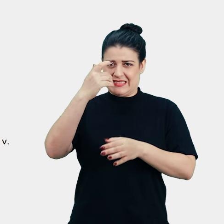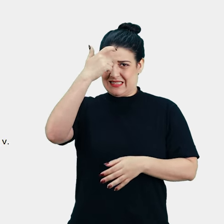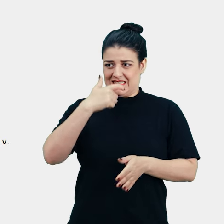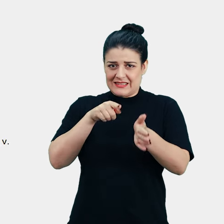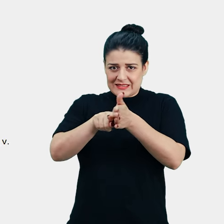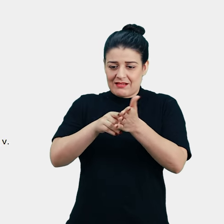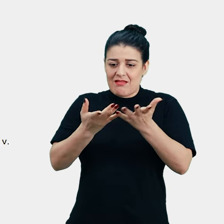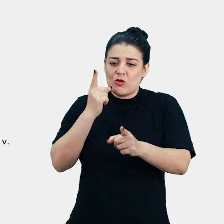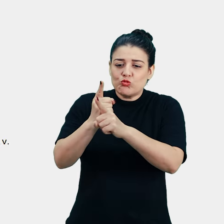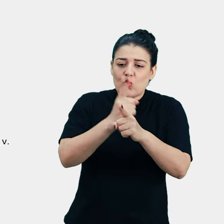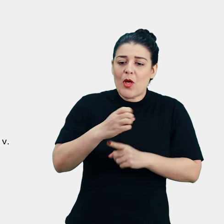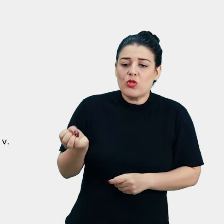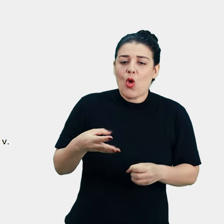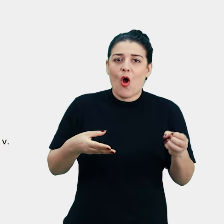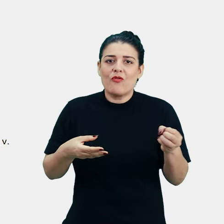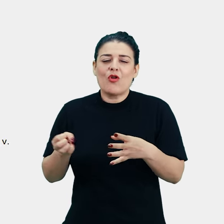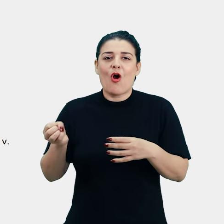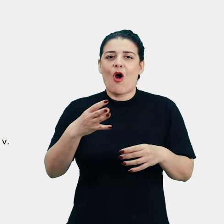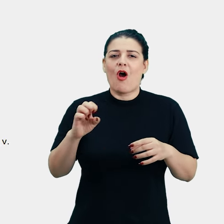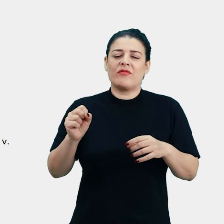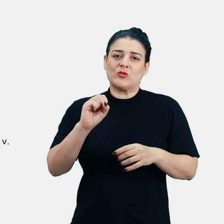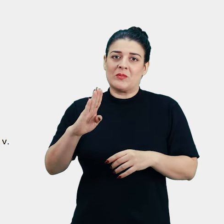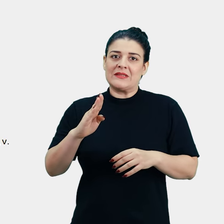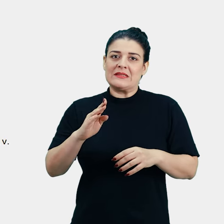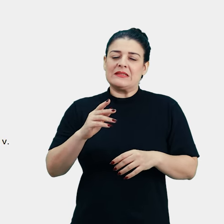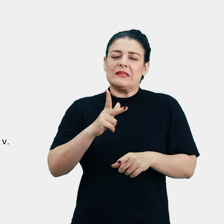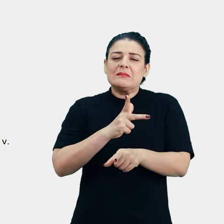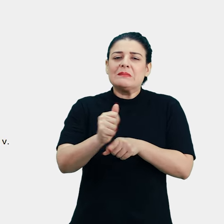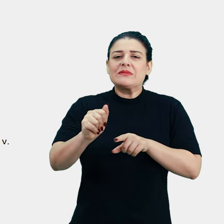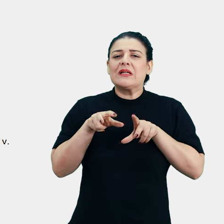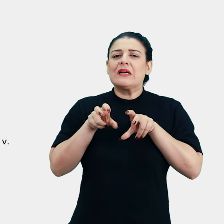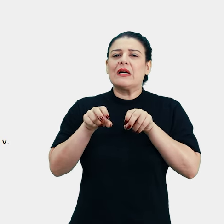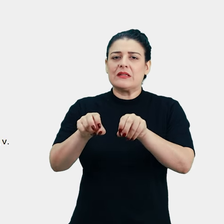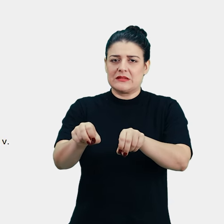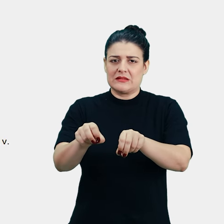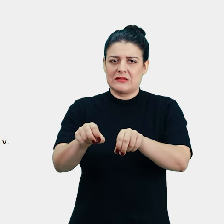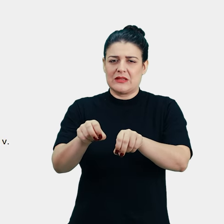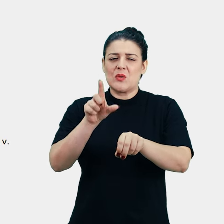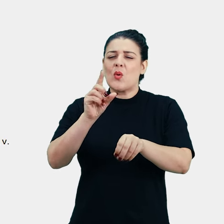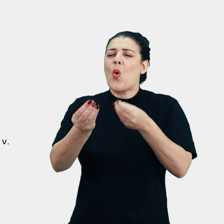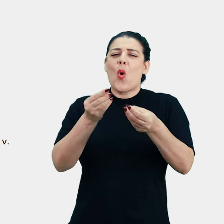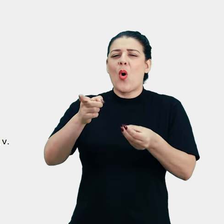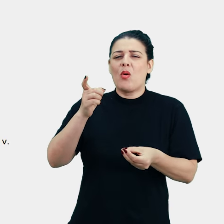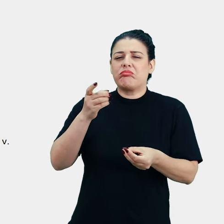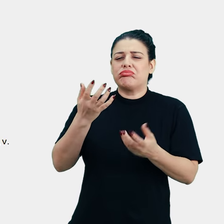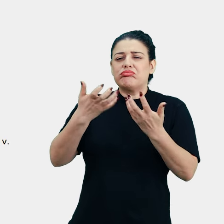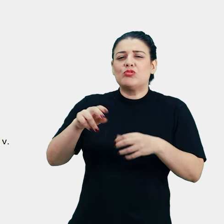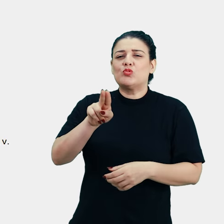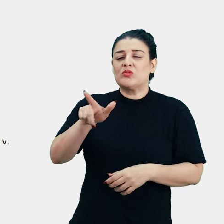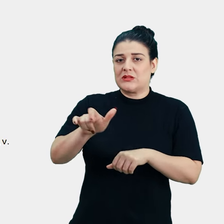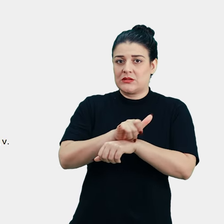pretendiam, né, descobrir novas substâncias anticancerígenas, tá? E o que que seria o termo de replicação, né?